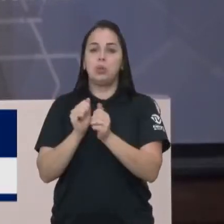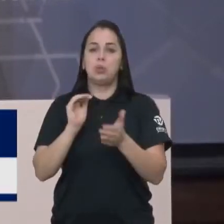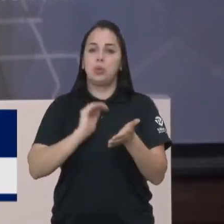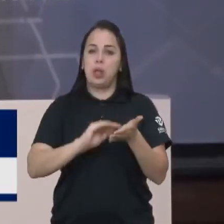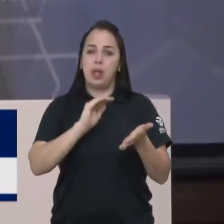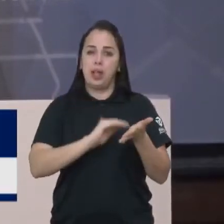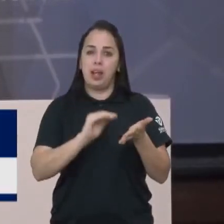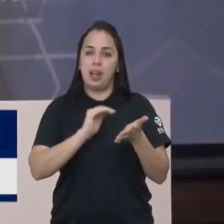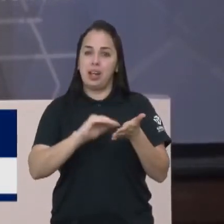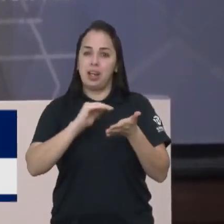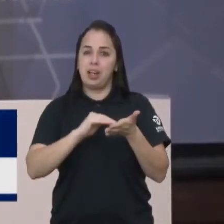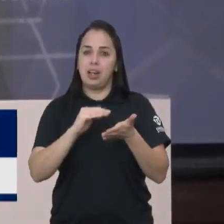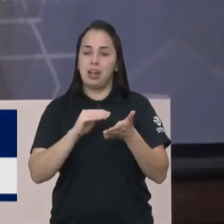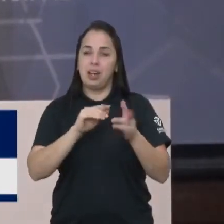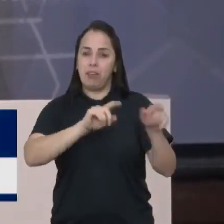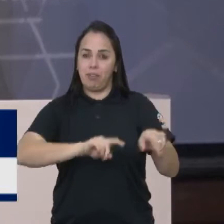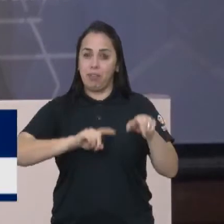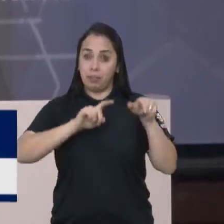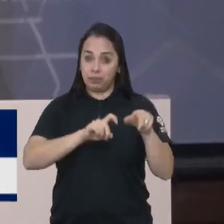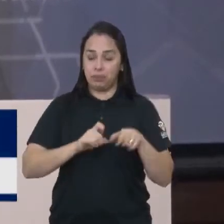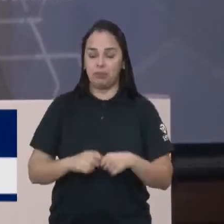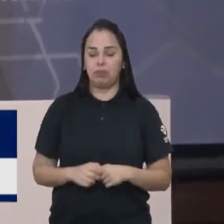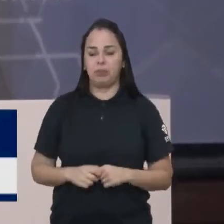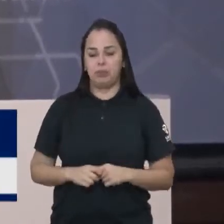o incansável José Liberato.